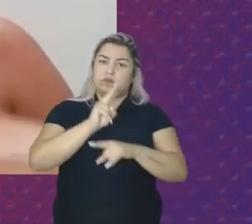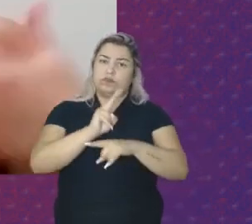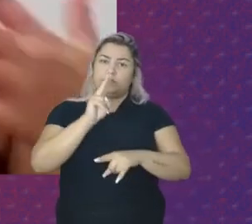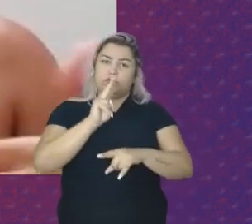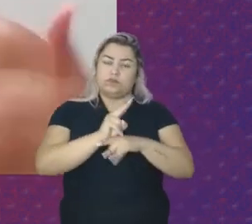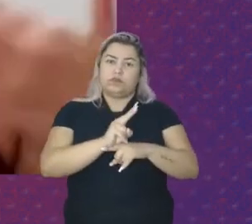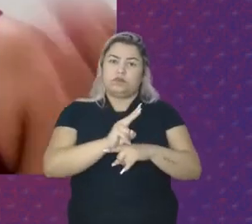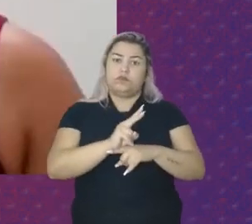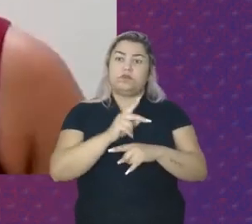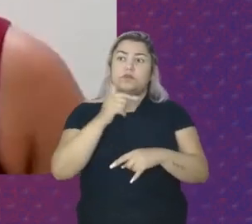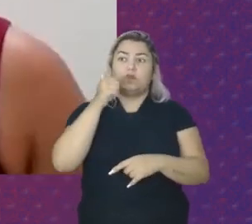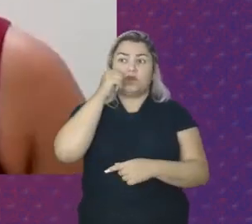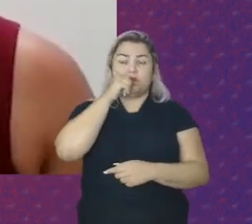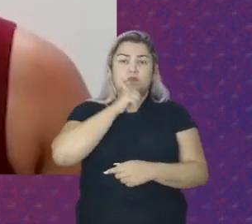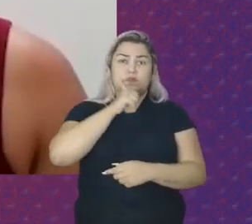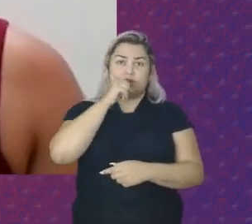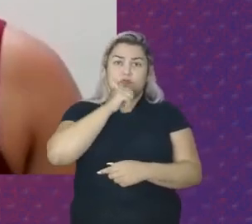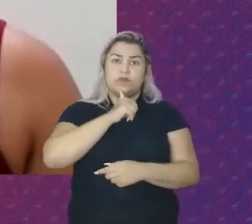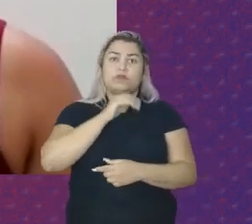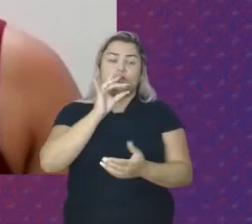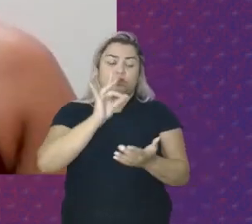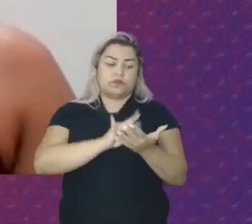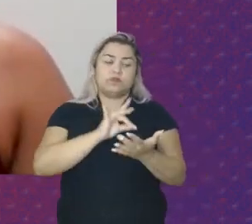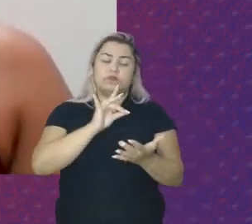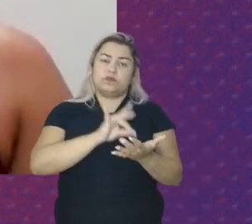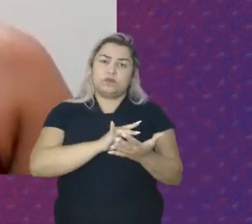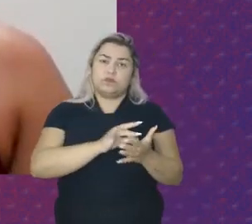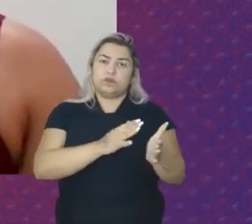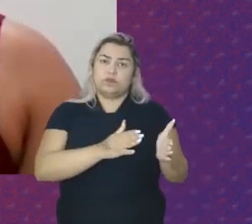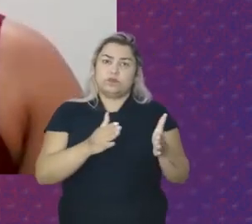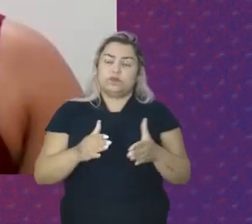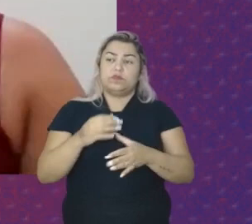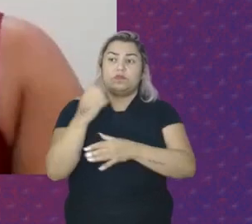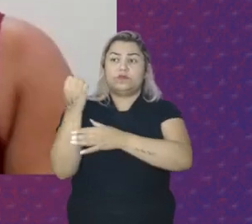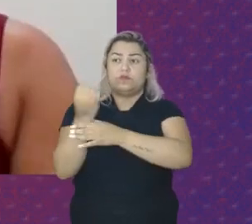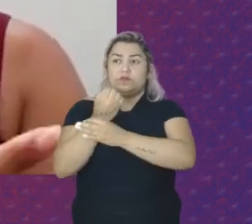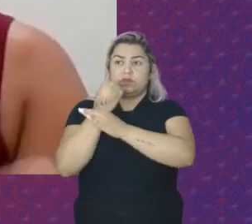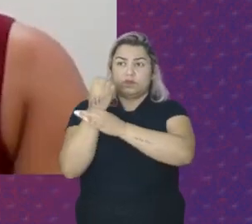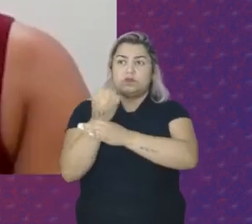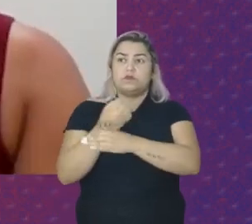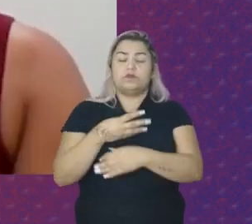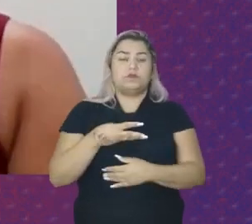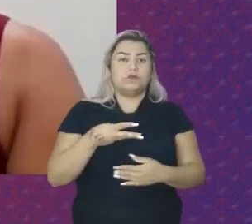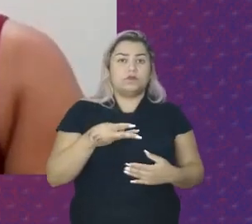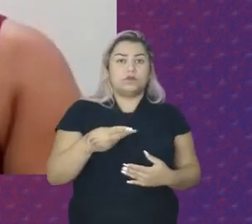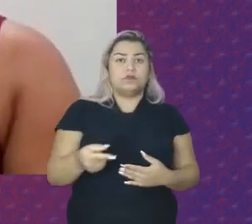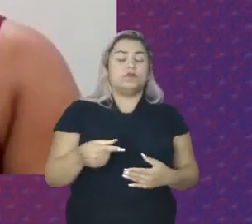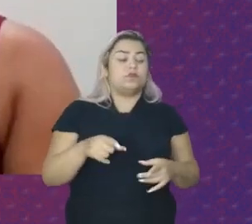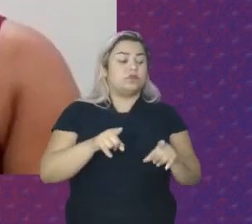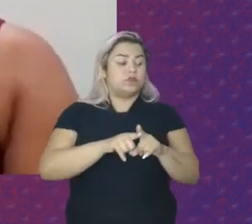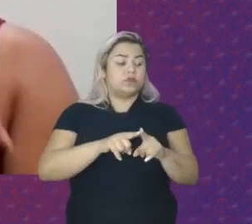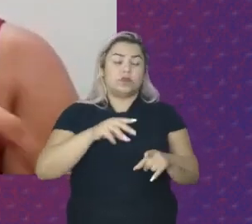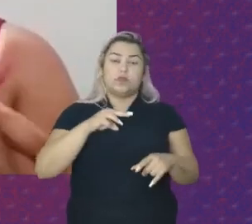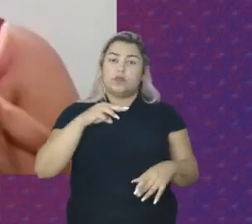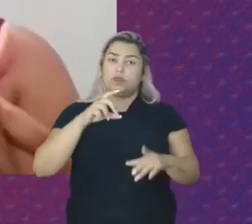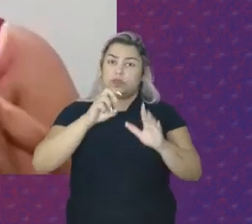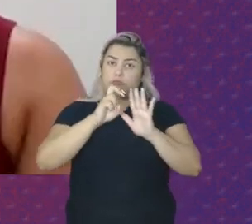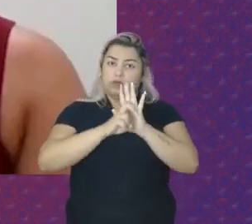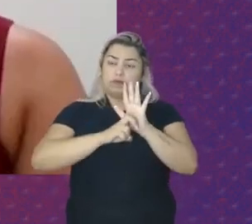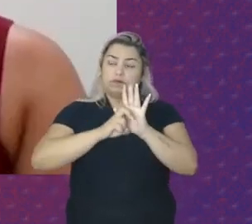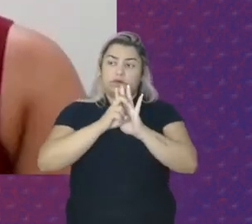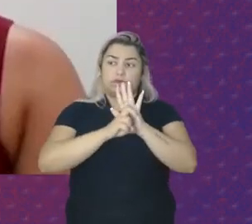e garanta que essa mulher, ela de fato esteja em um processo de segurança. Muitas das patrulhas Maria da Penha acabam trabalhando como